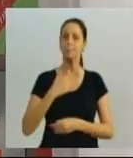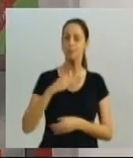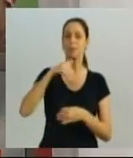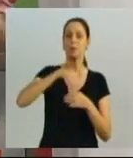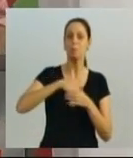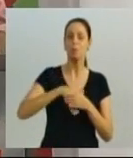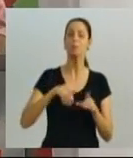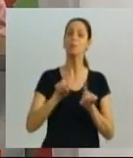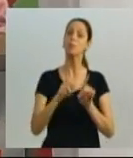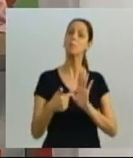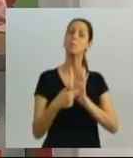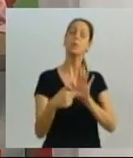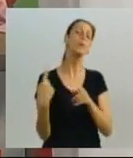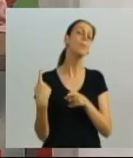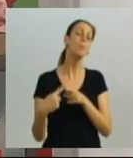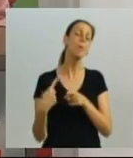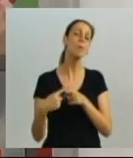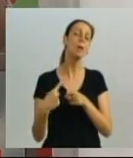ele está ali.